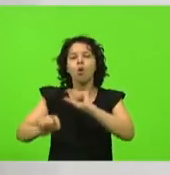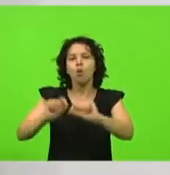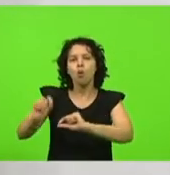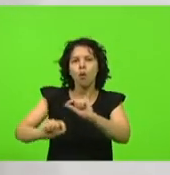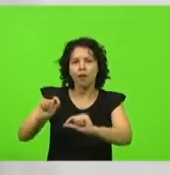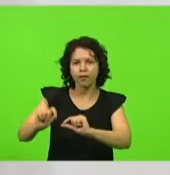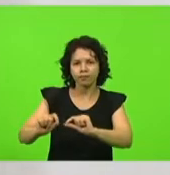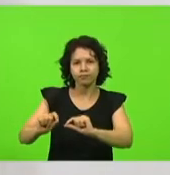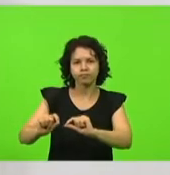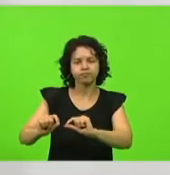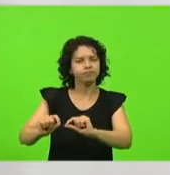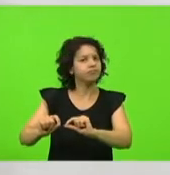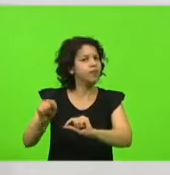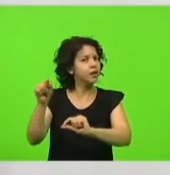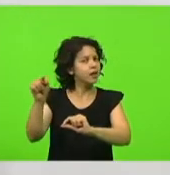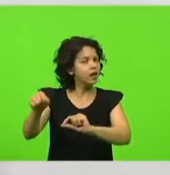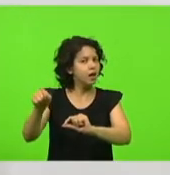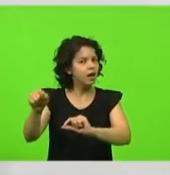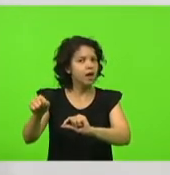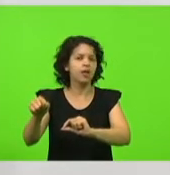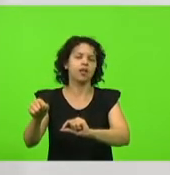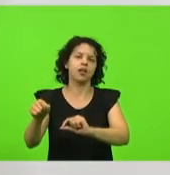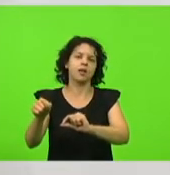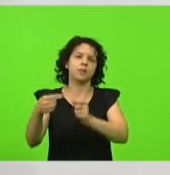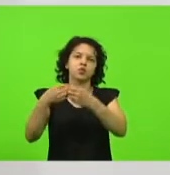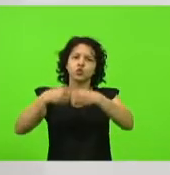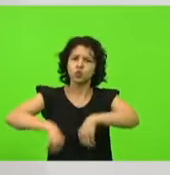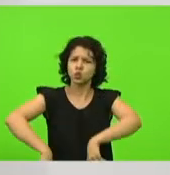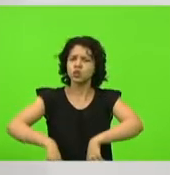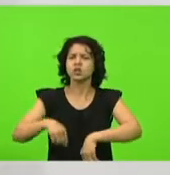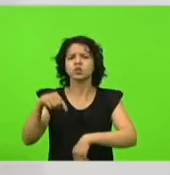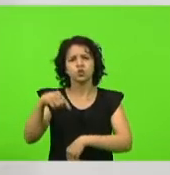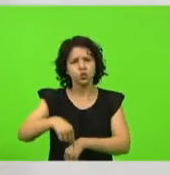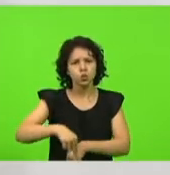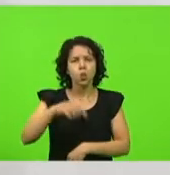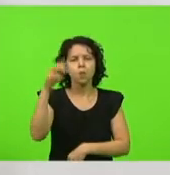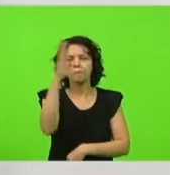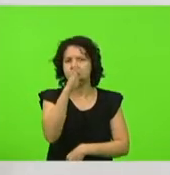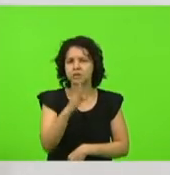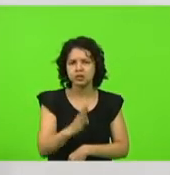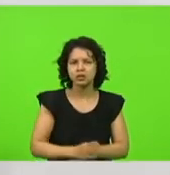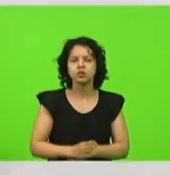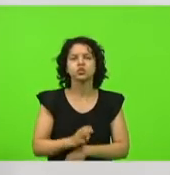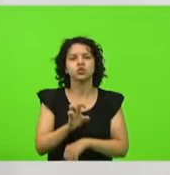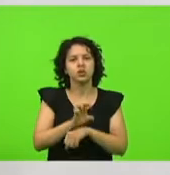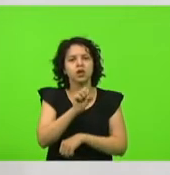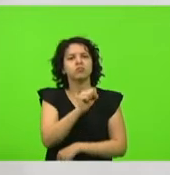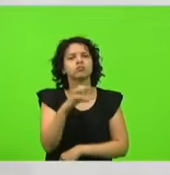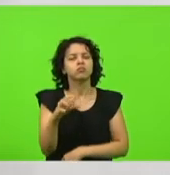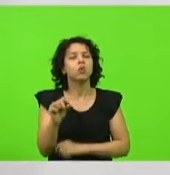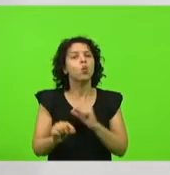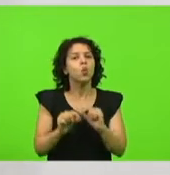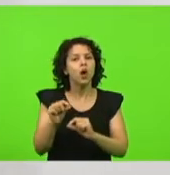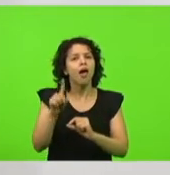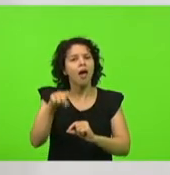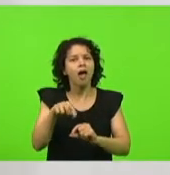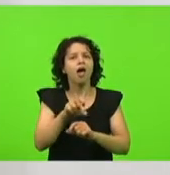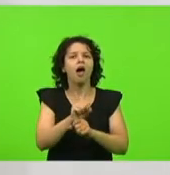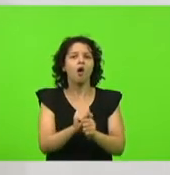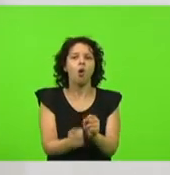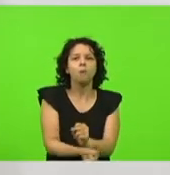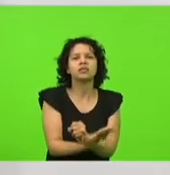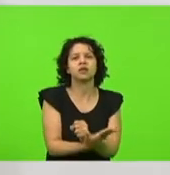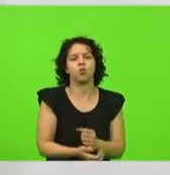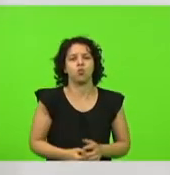que fere mortalmente o país e fere mortalmente o Estado de Santa Catarina, que é a corrupção.